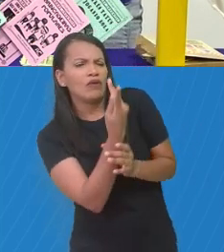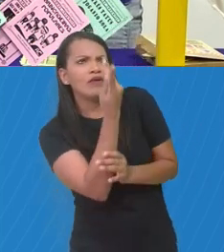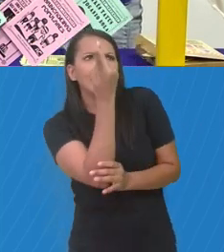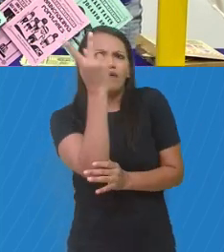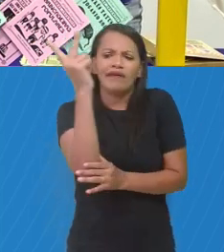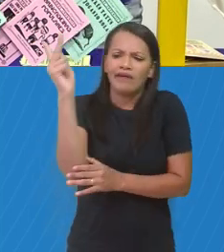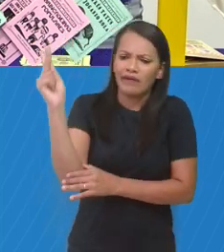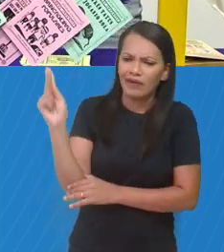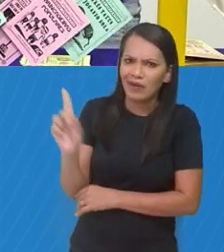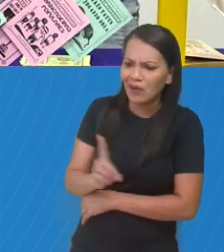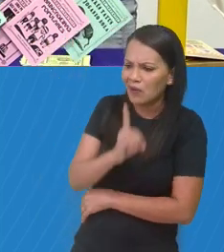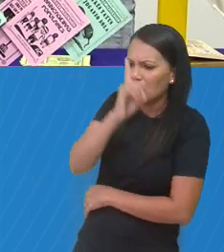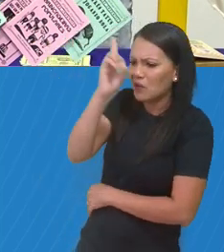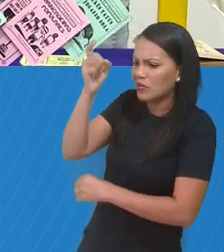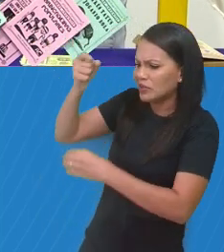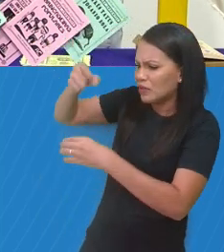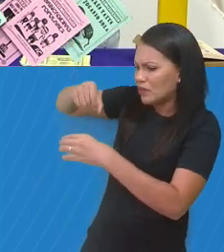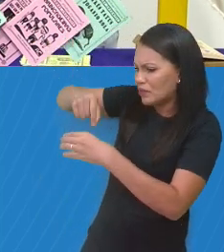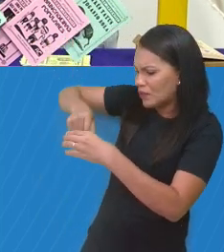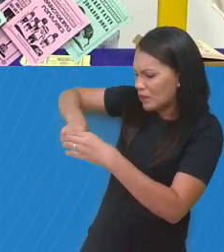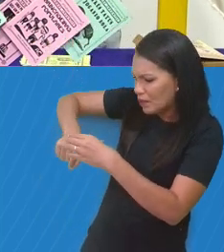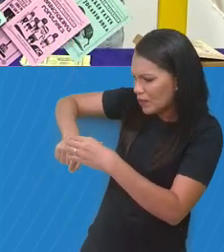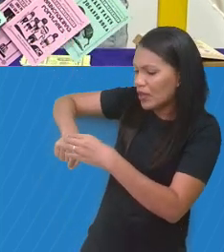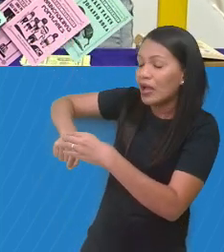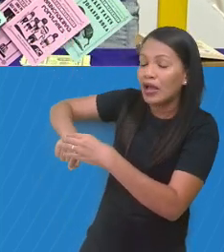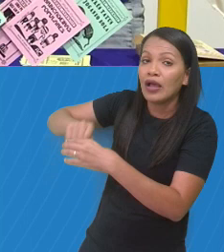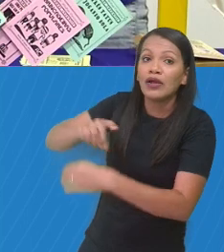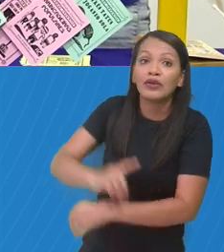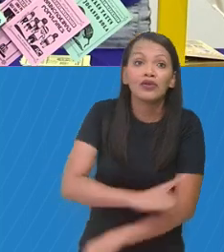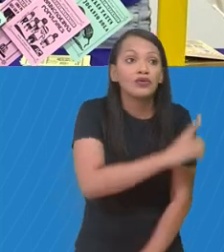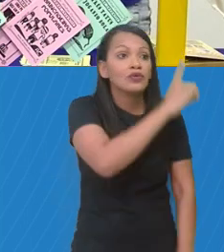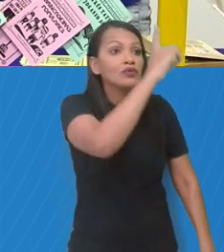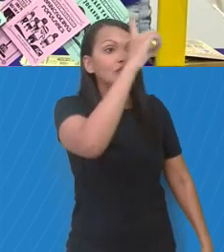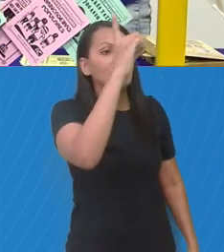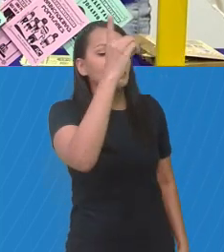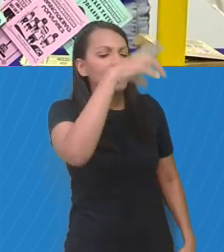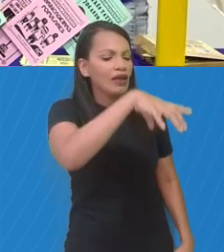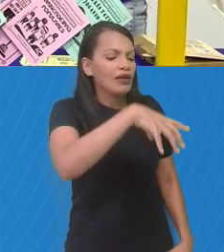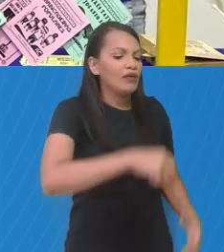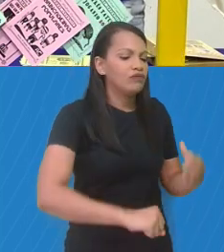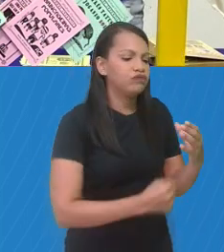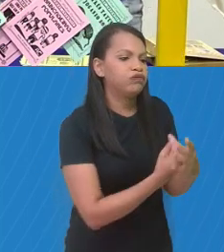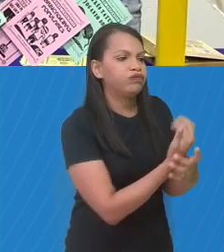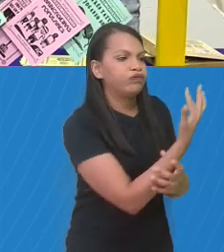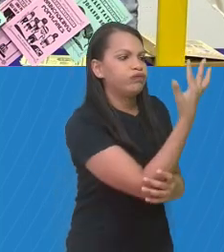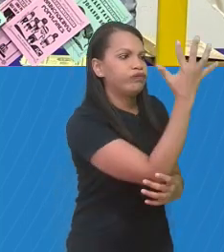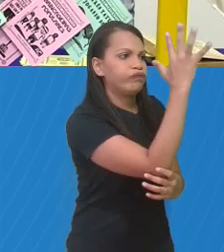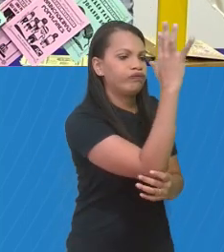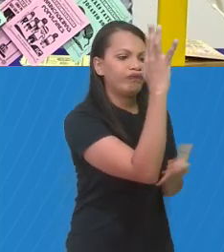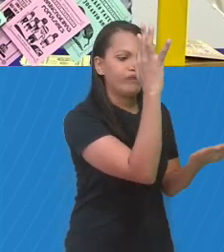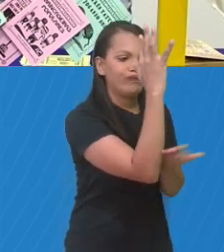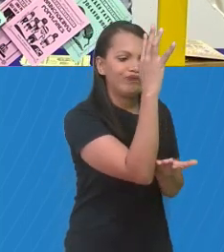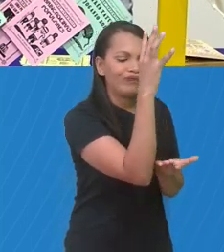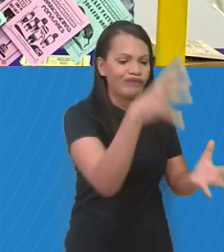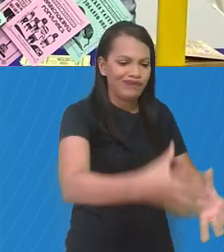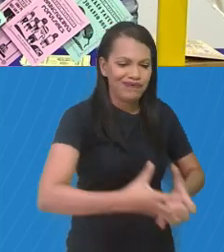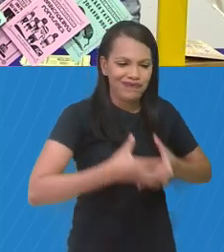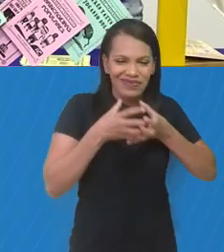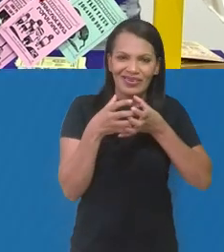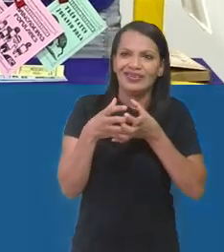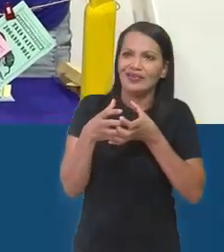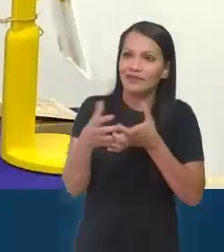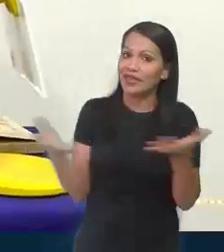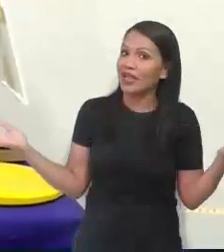se plantava, o dia que se colhia. Esse aí é de Ana Raquel Campos. Mas agora eu vou trazer um que é